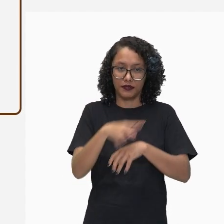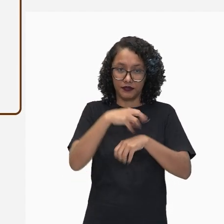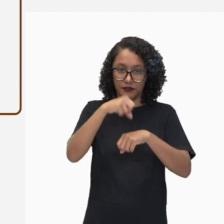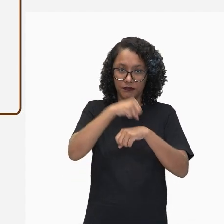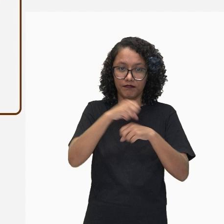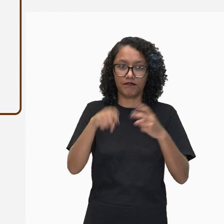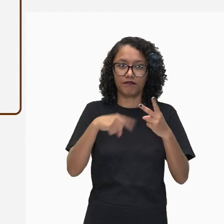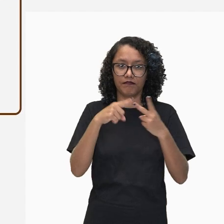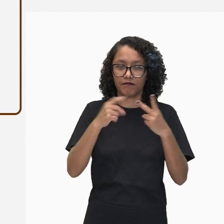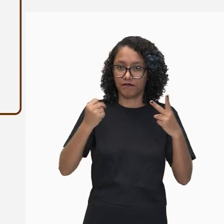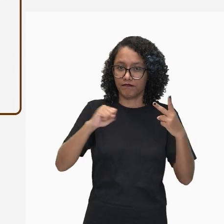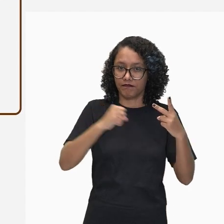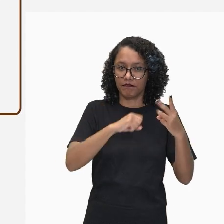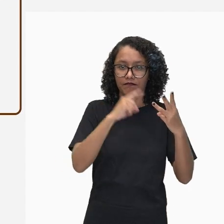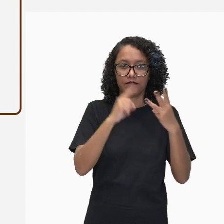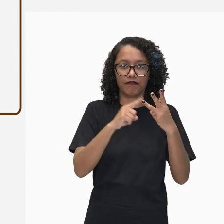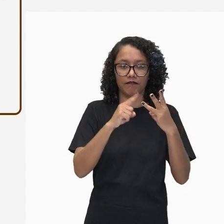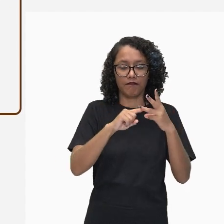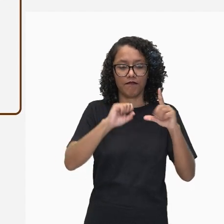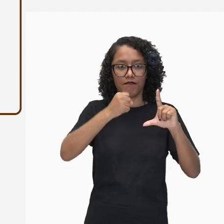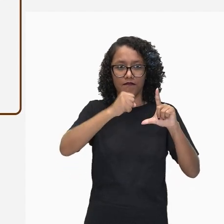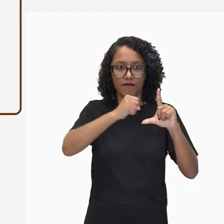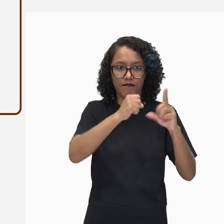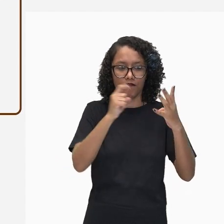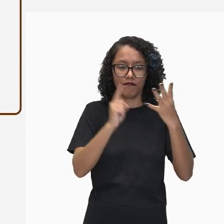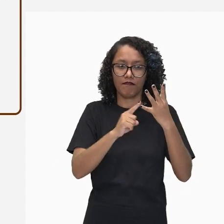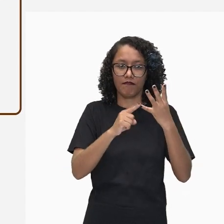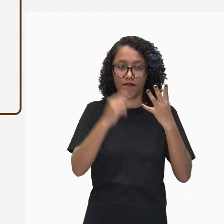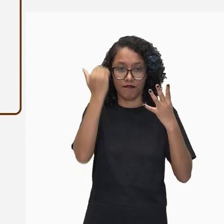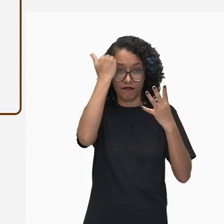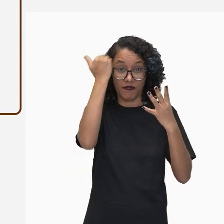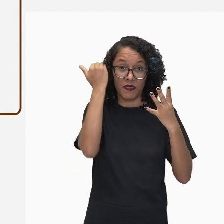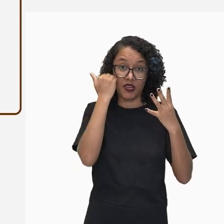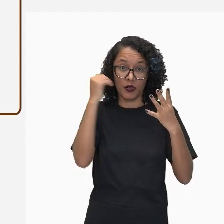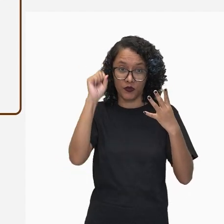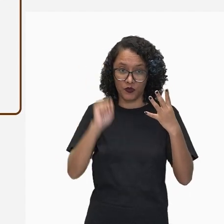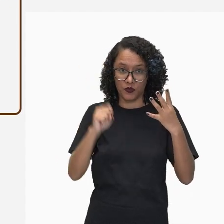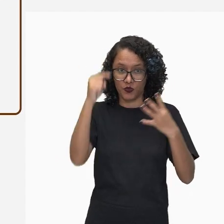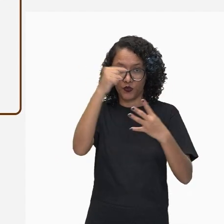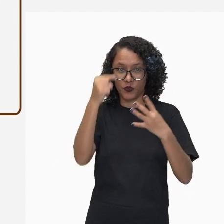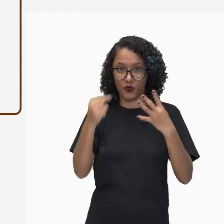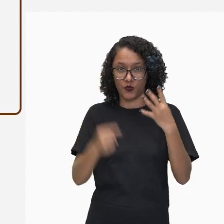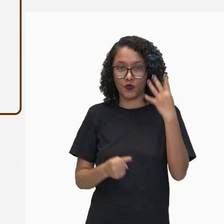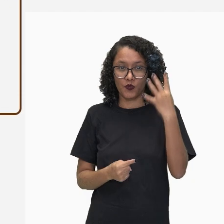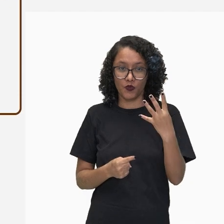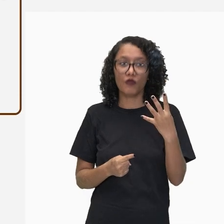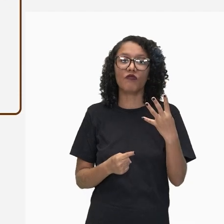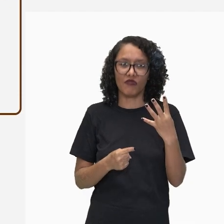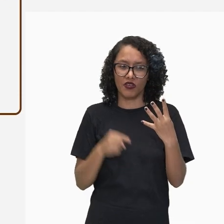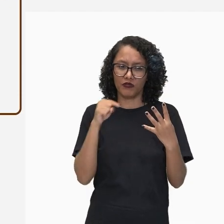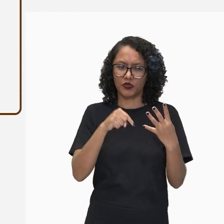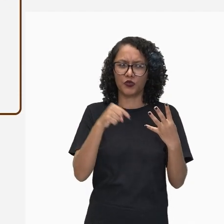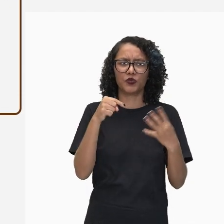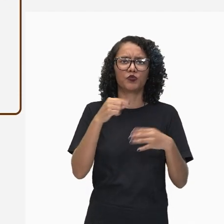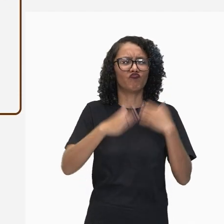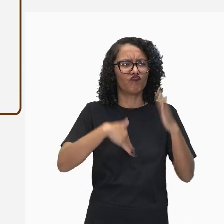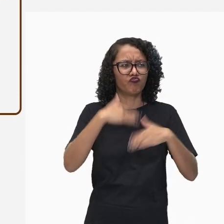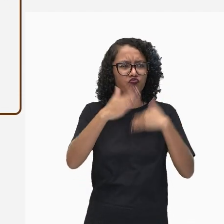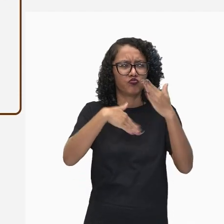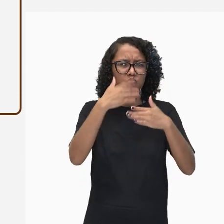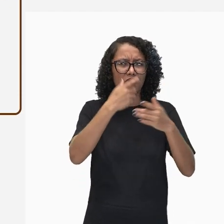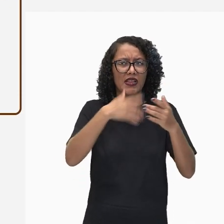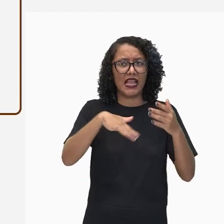Hong Kong e Coreia do Sul. Tiveram um grande desenvolvimento socioeconômico em decorrência